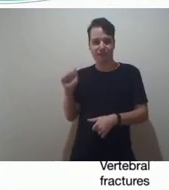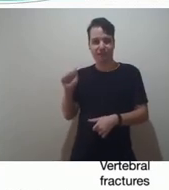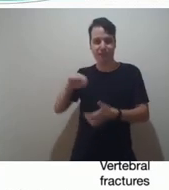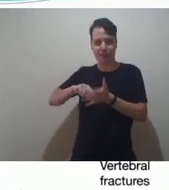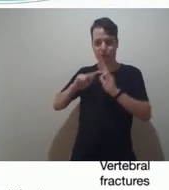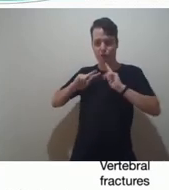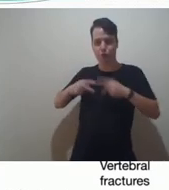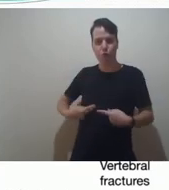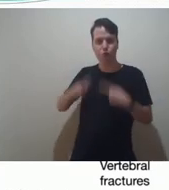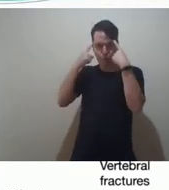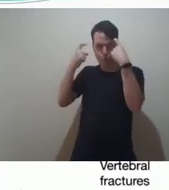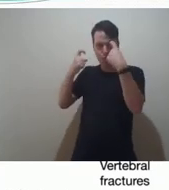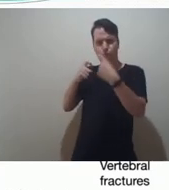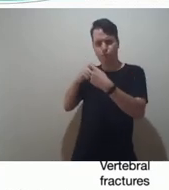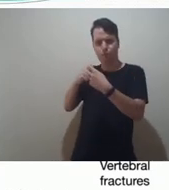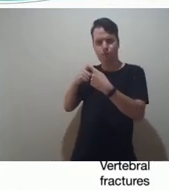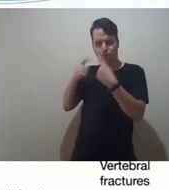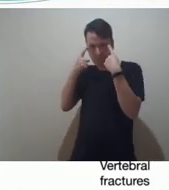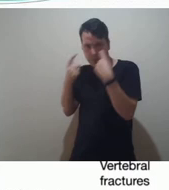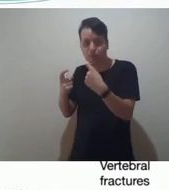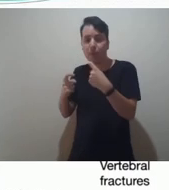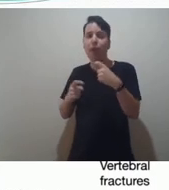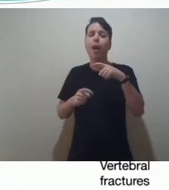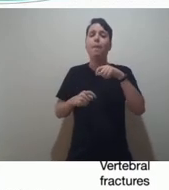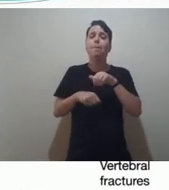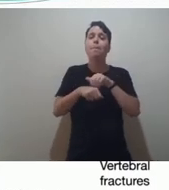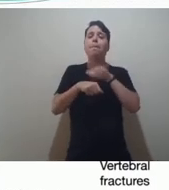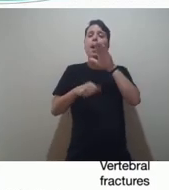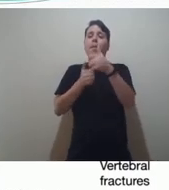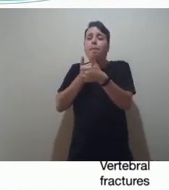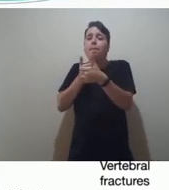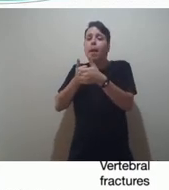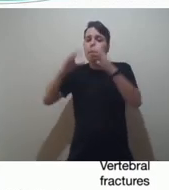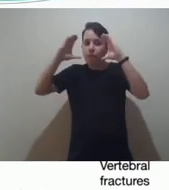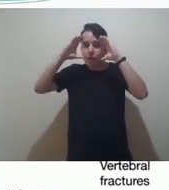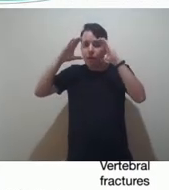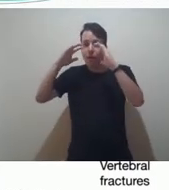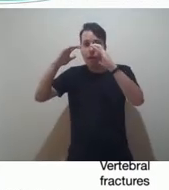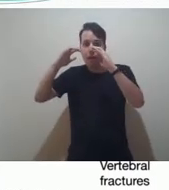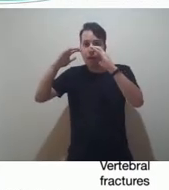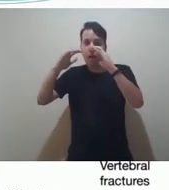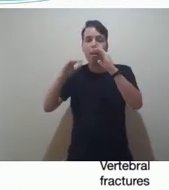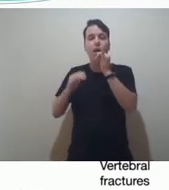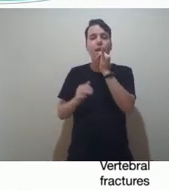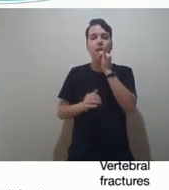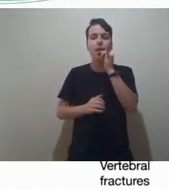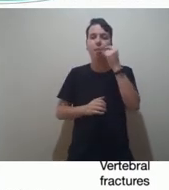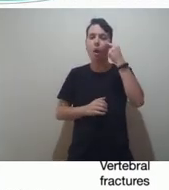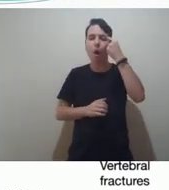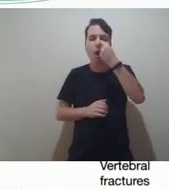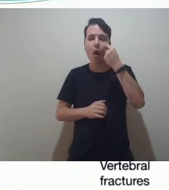não acidental, né, no trauma causado intencionalmente, as lesões elas são